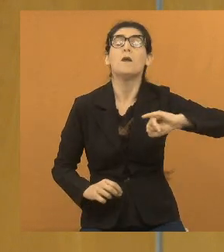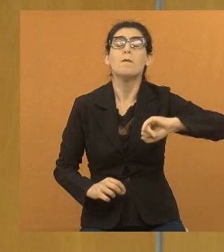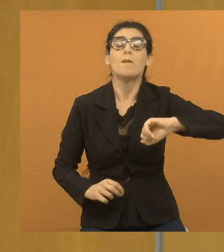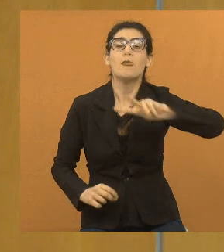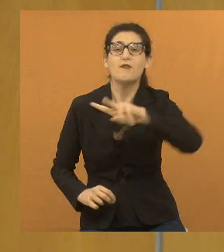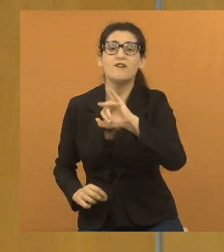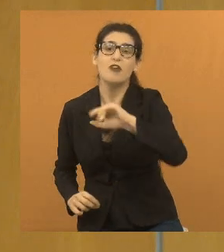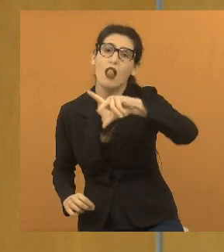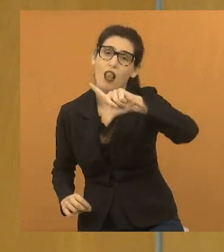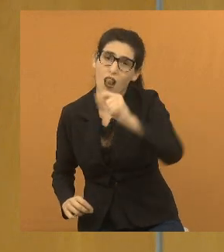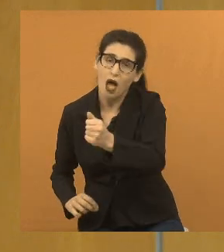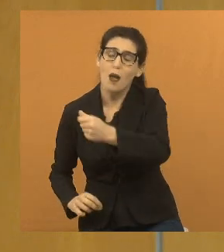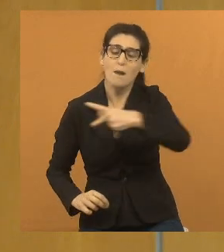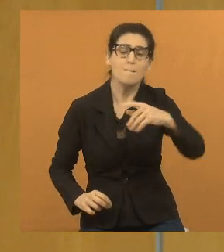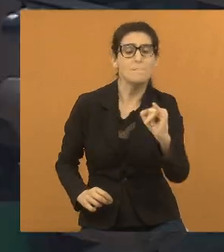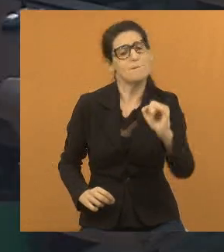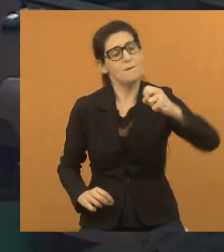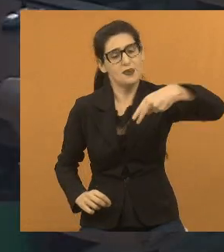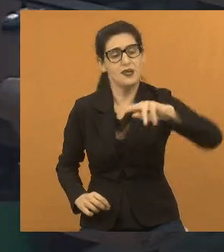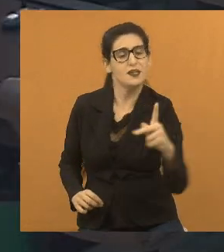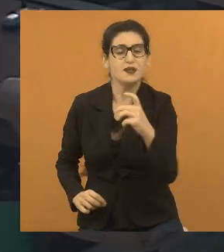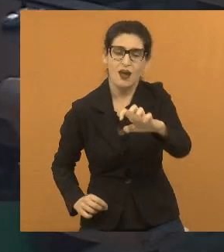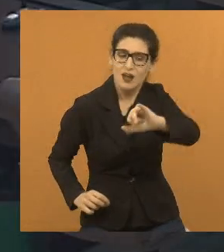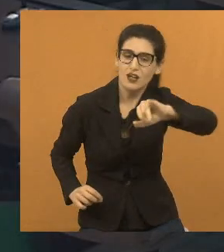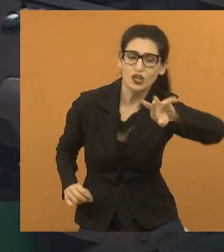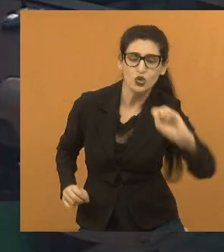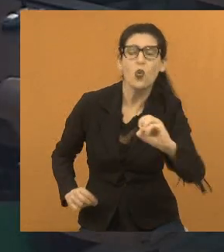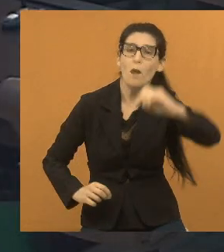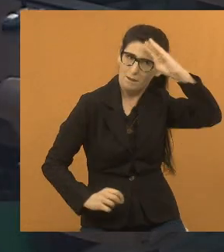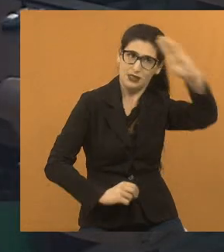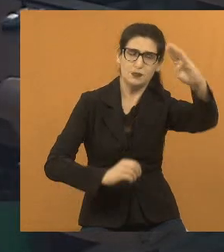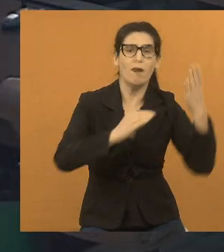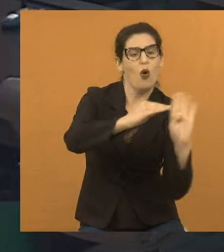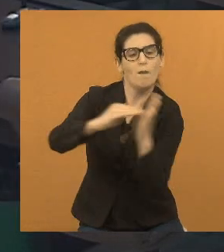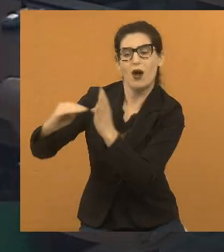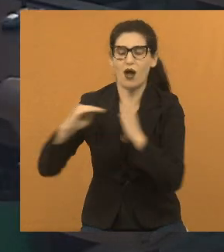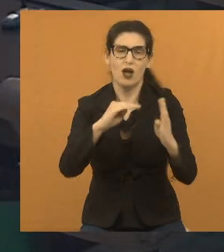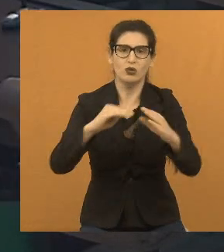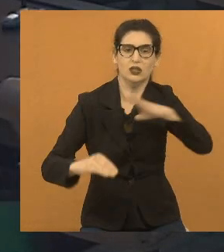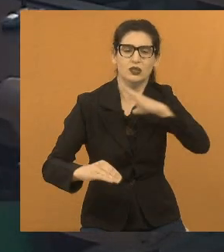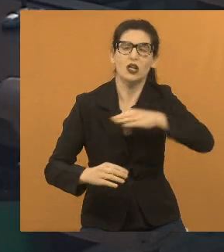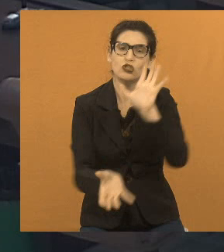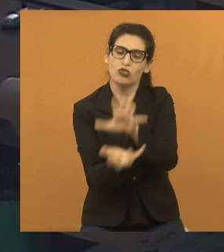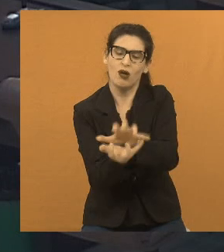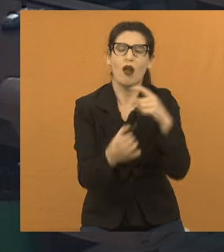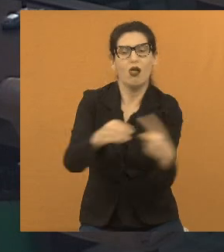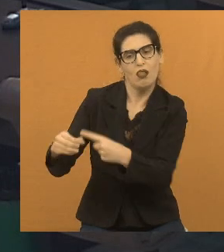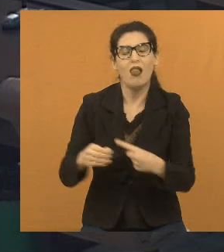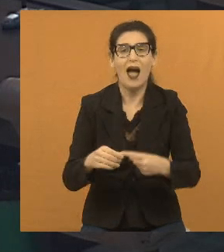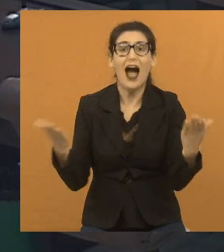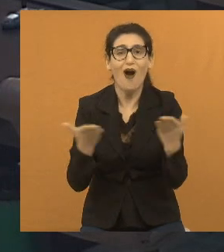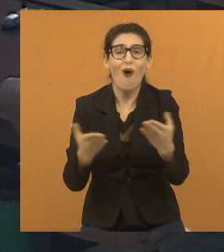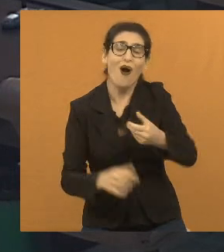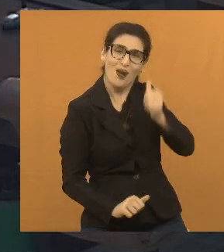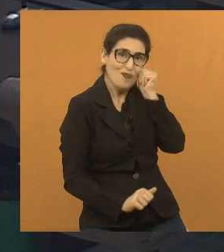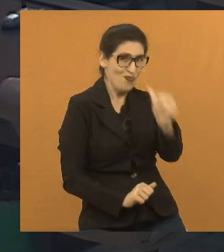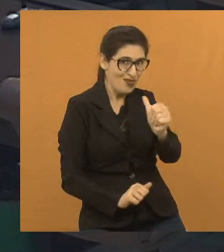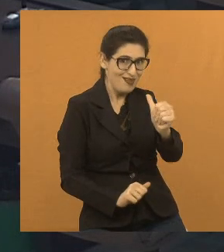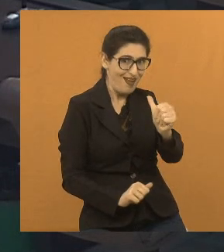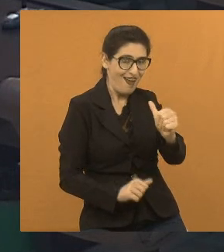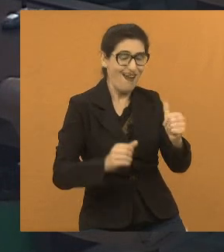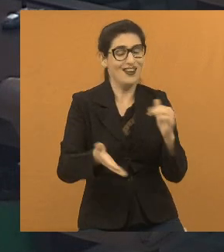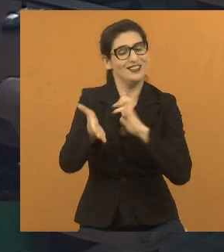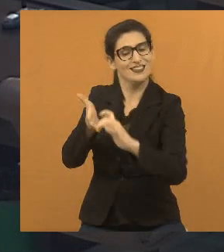principais bairros da região central. Ouviremos agora a secretária anfitriã e presidente